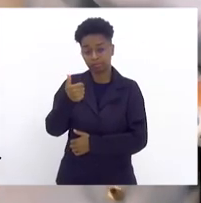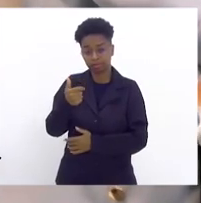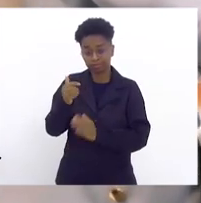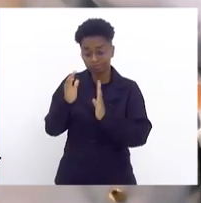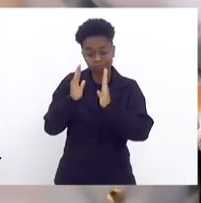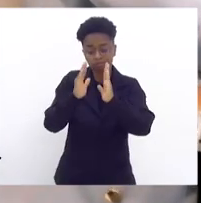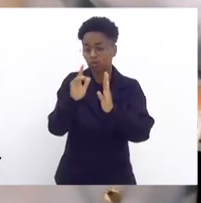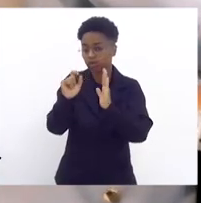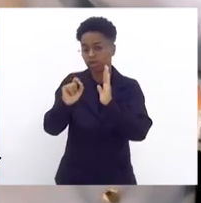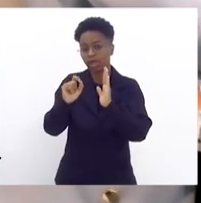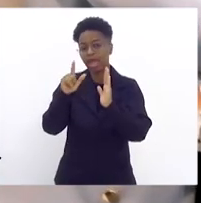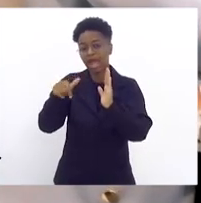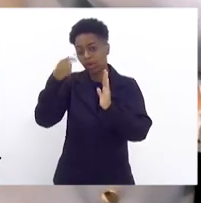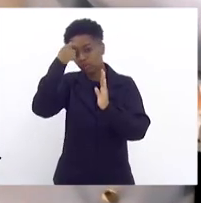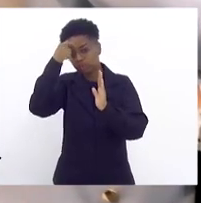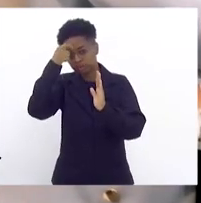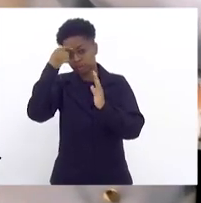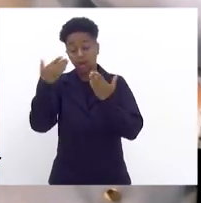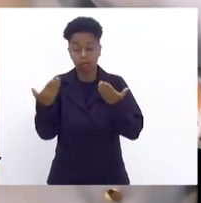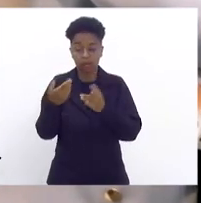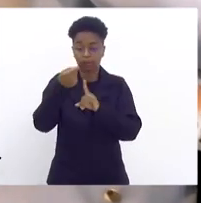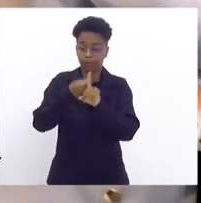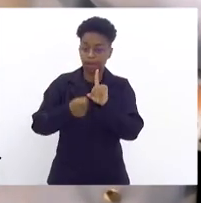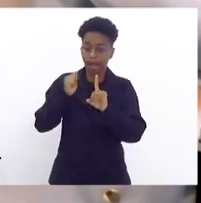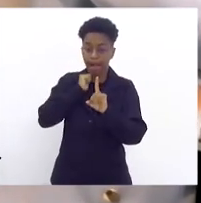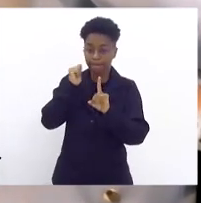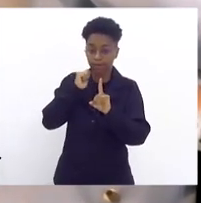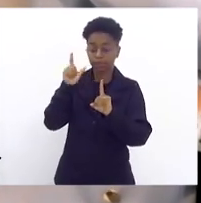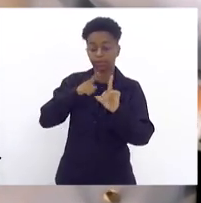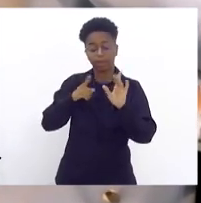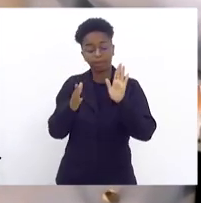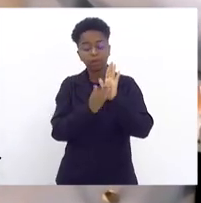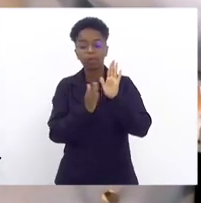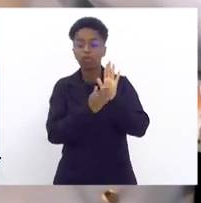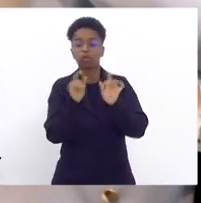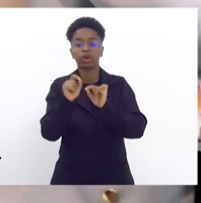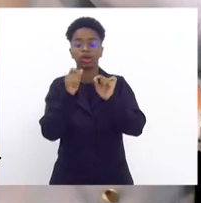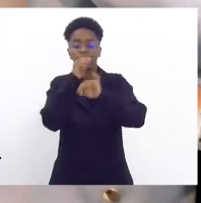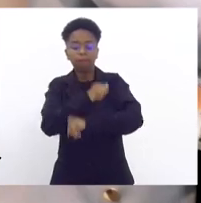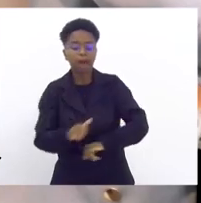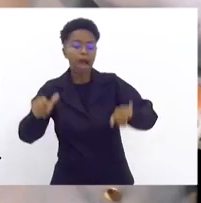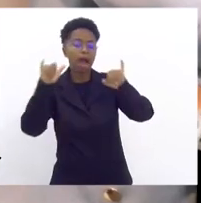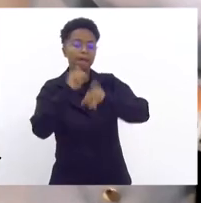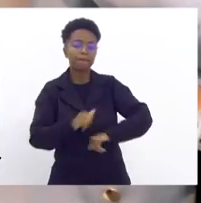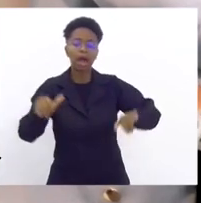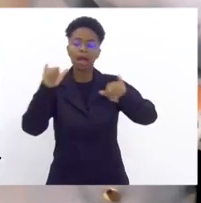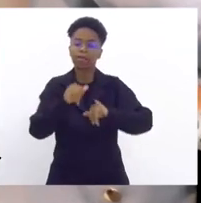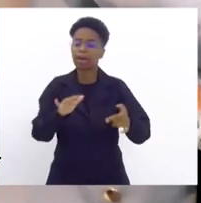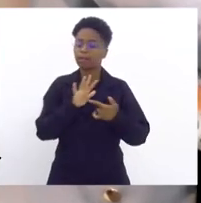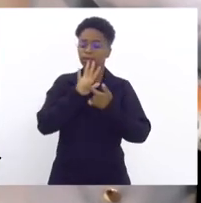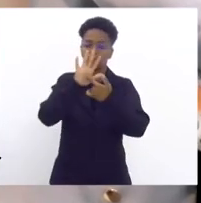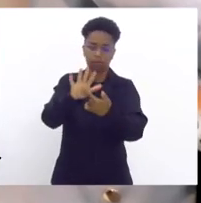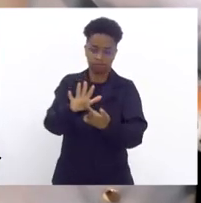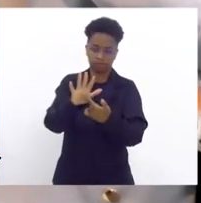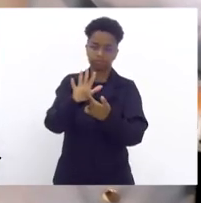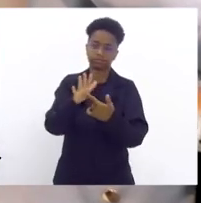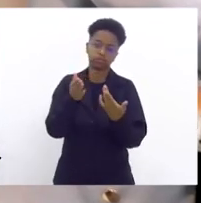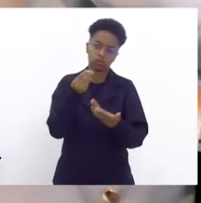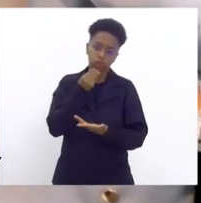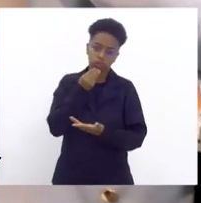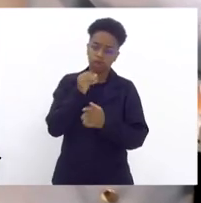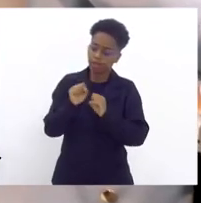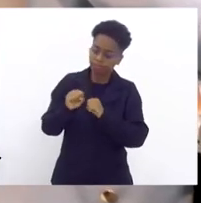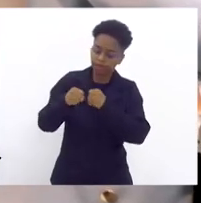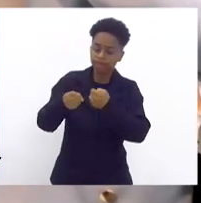nesse propõe a dar esse destaque né A questão é só o destaque é claro que a defesa